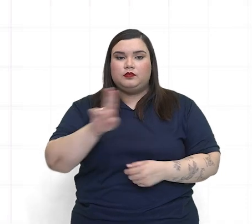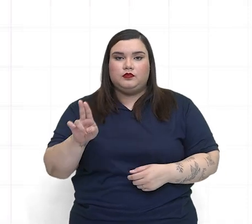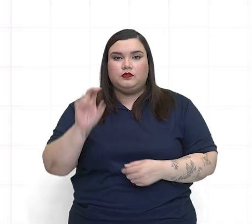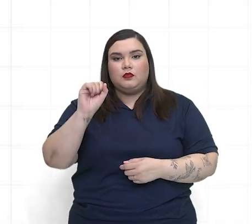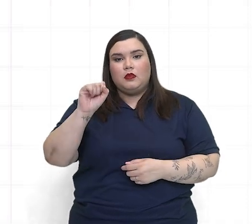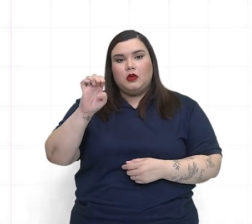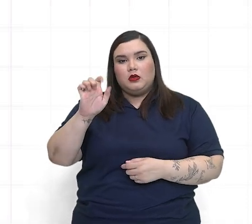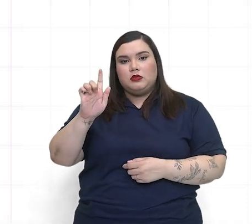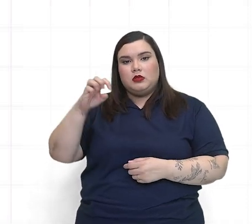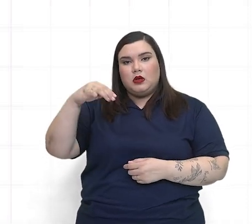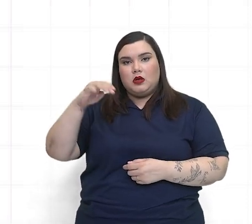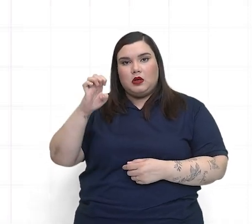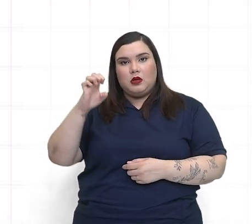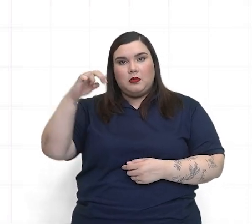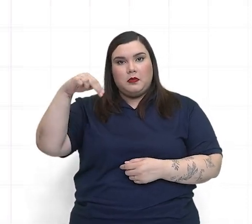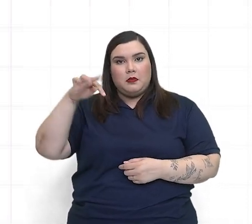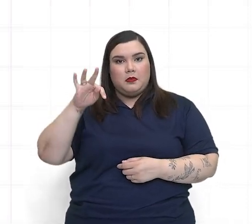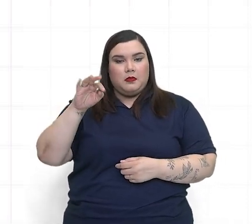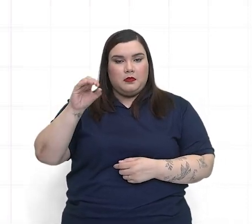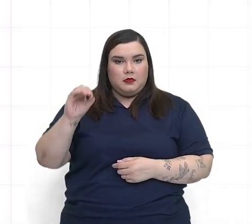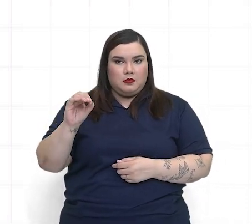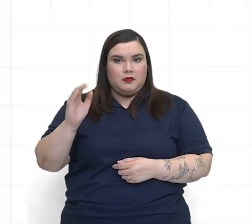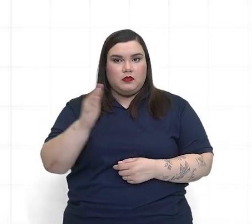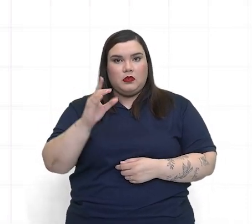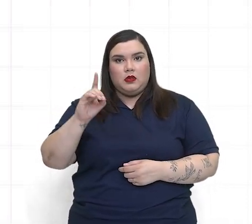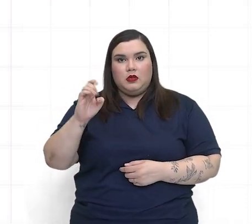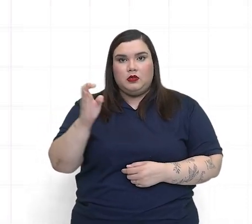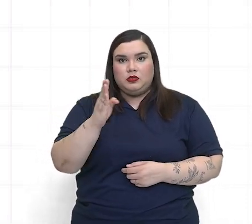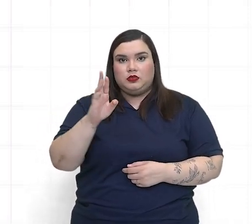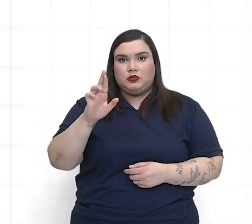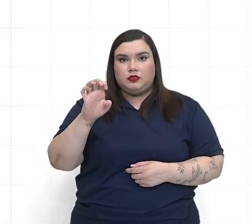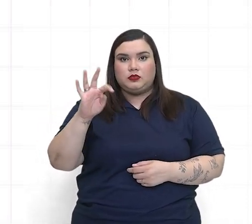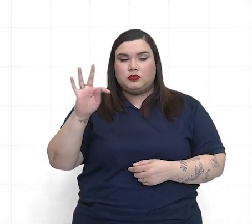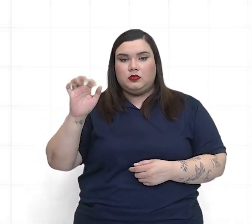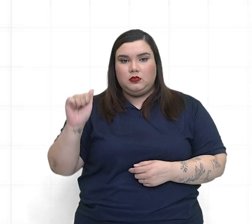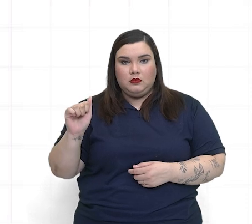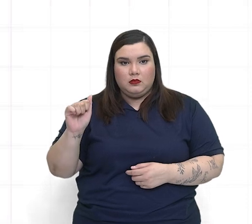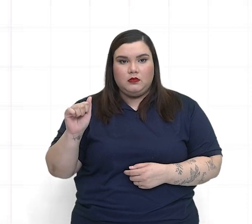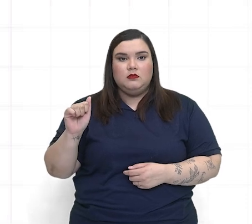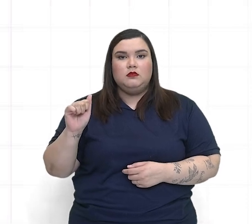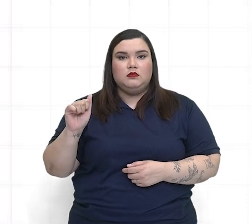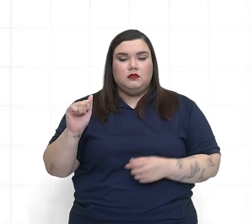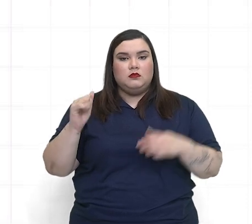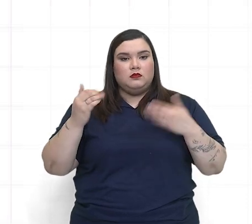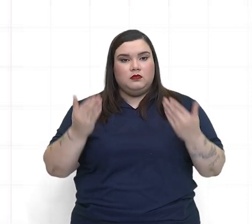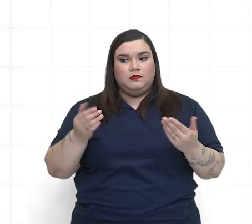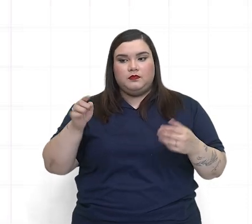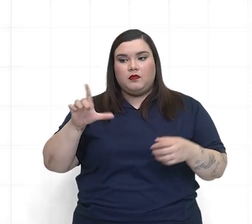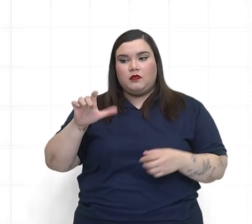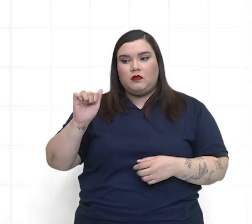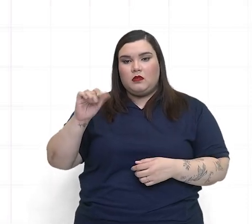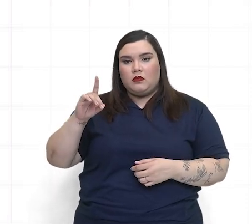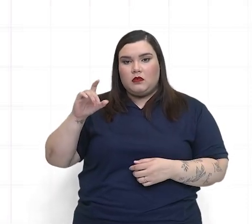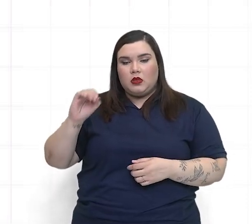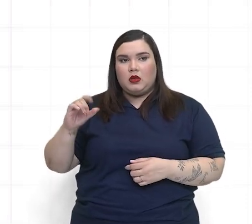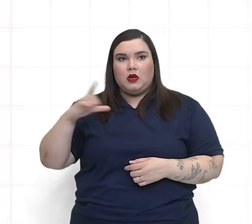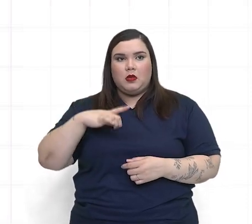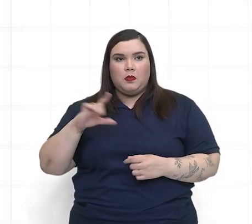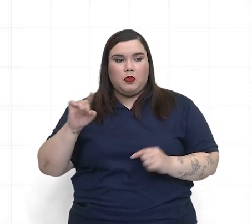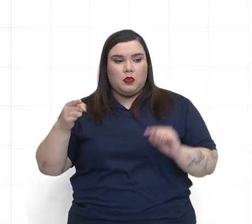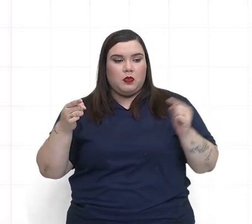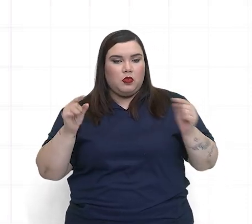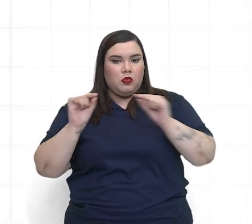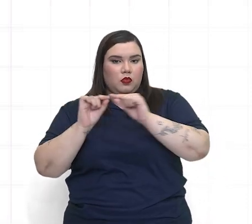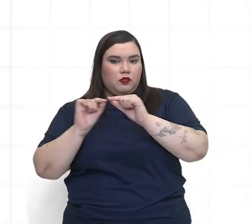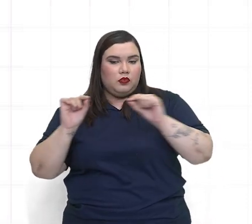chamado de segmento, tá? Então, no caso do segmento, o lado é o segmento que une dois vértices